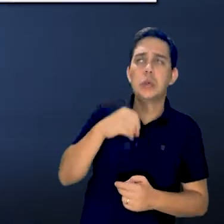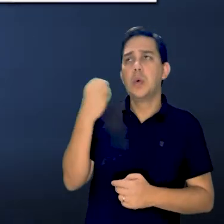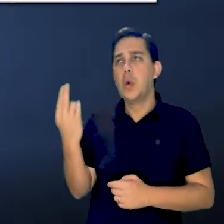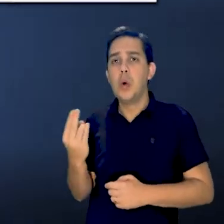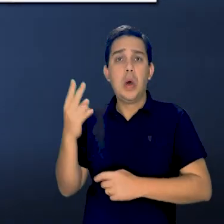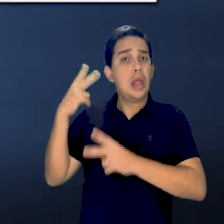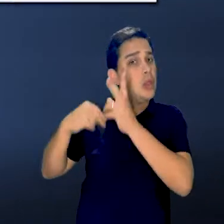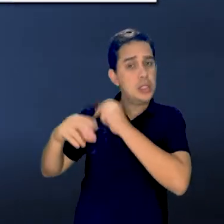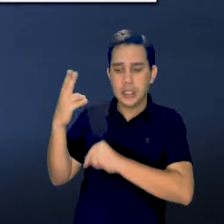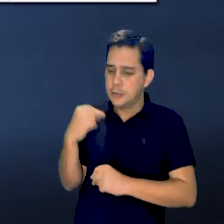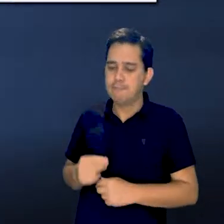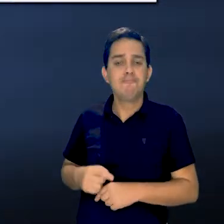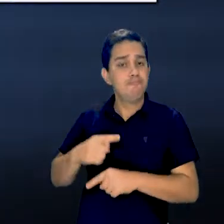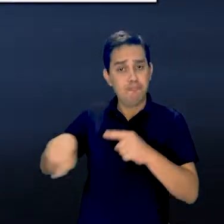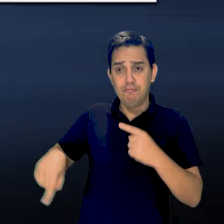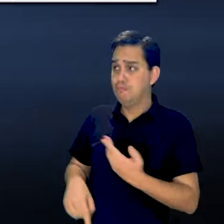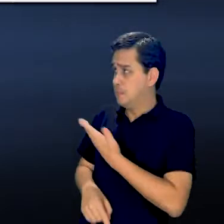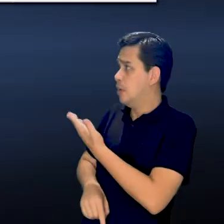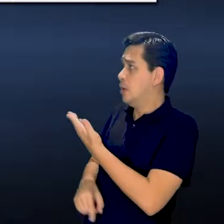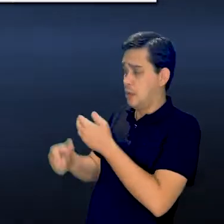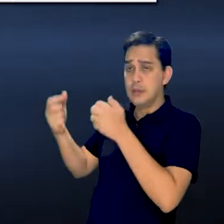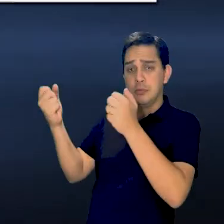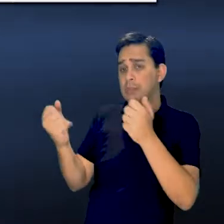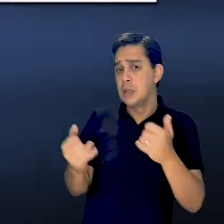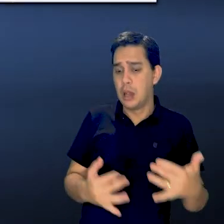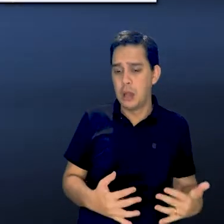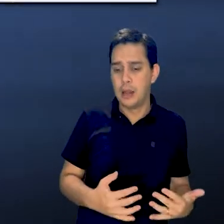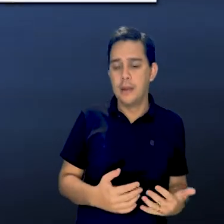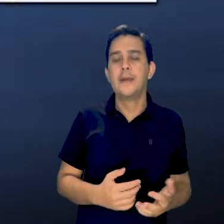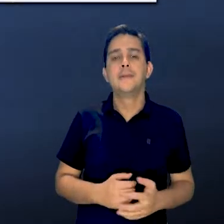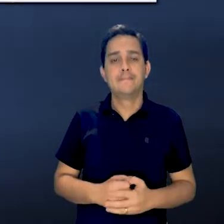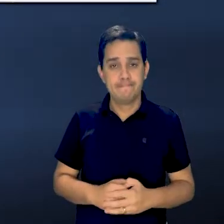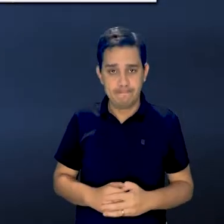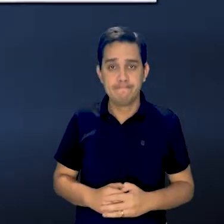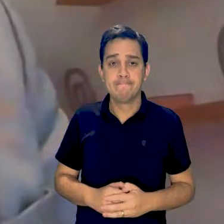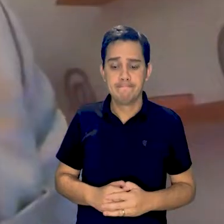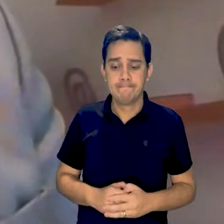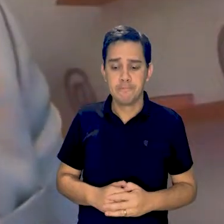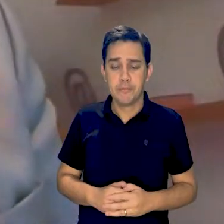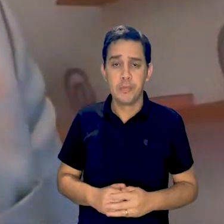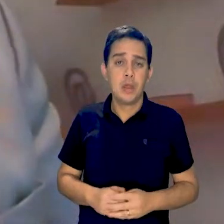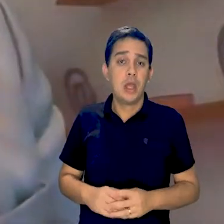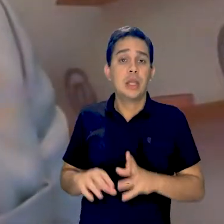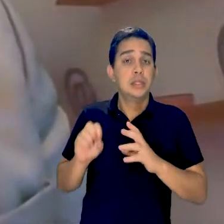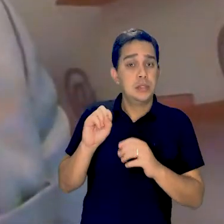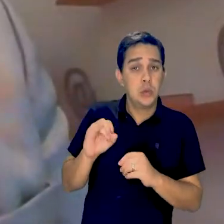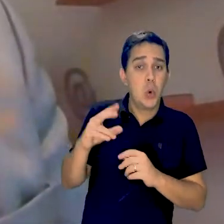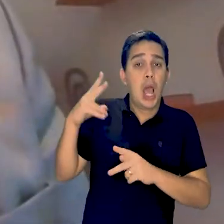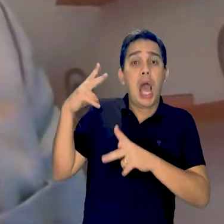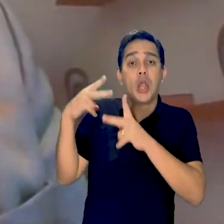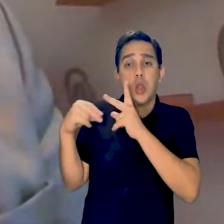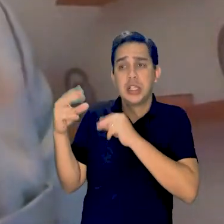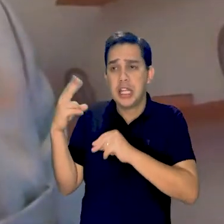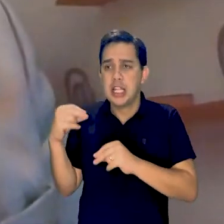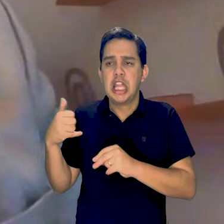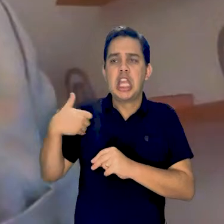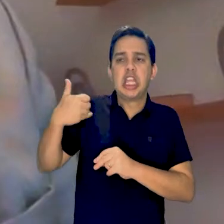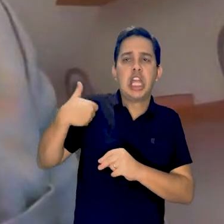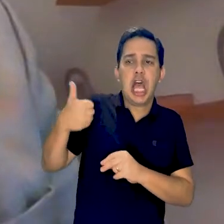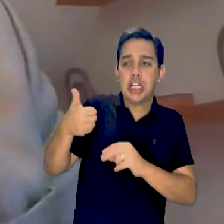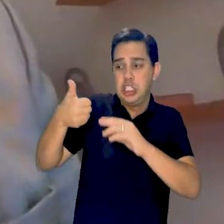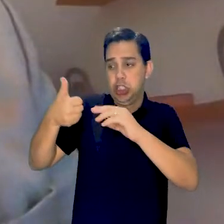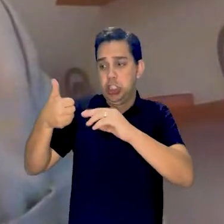adolescente. E aí não há, digamos assim, nenhum impeditivo do adolescente ser